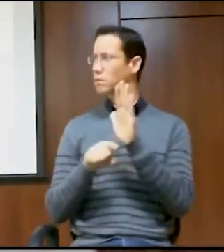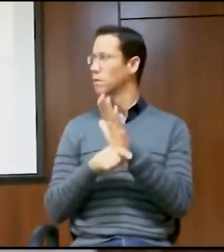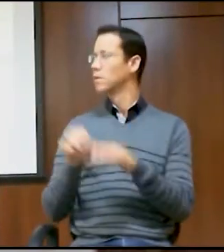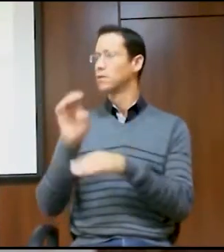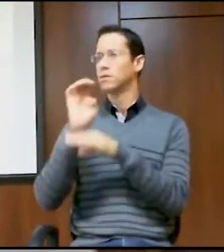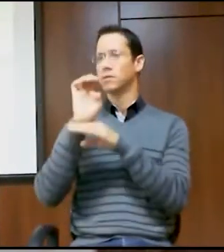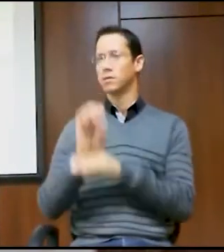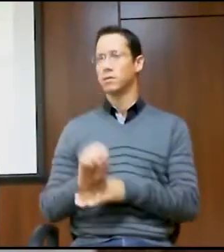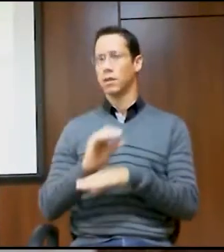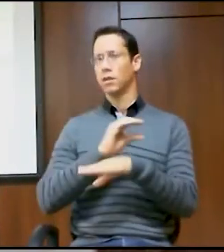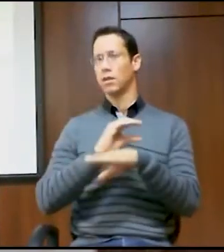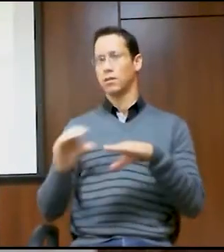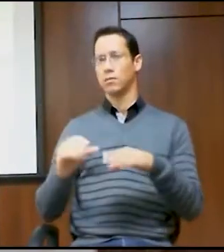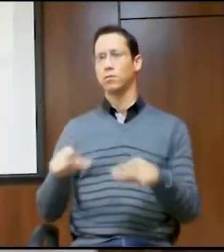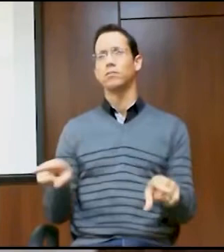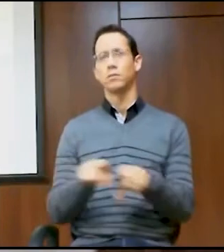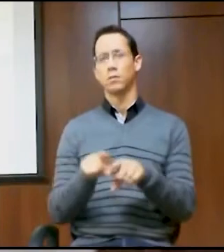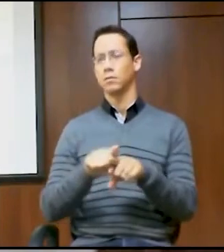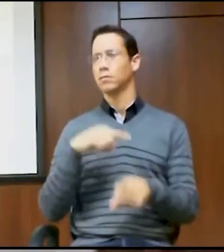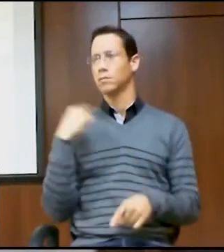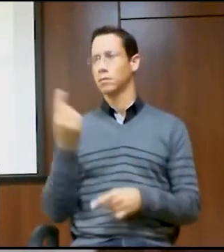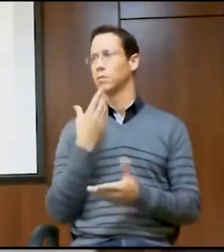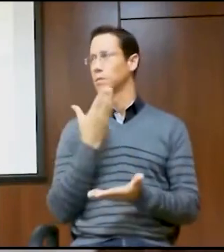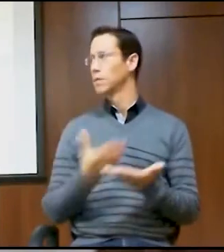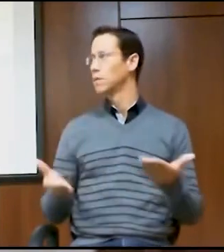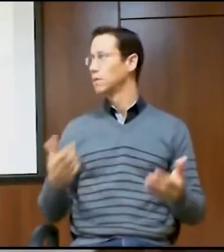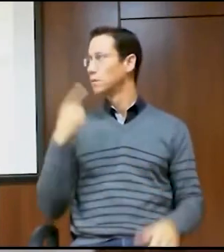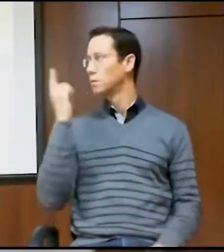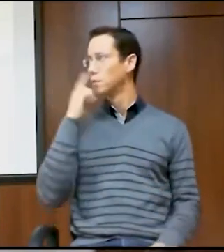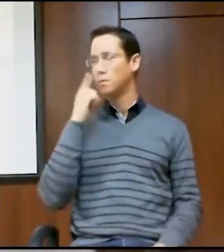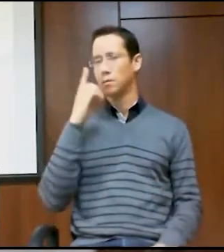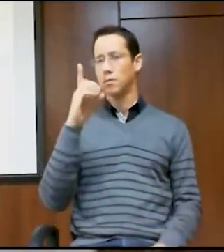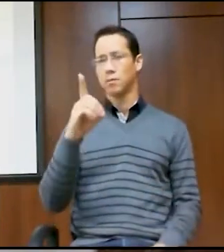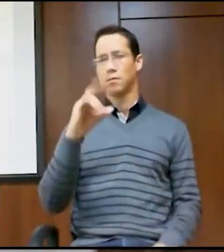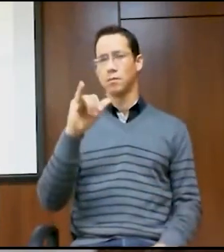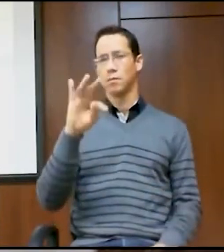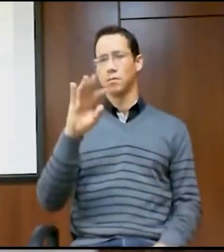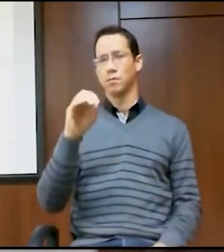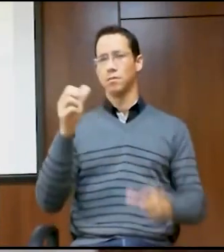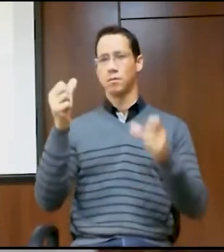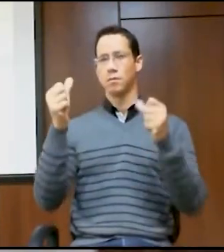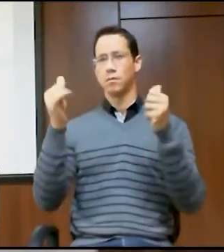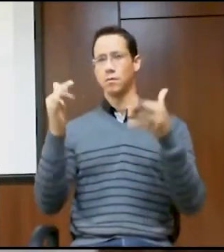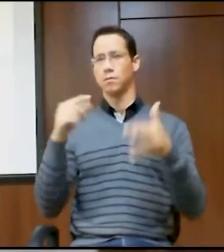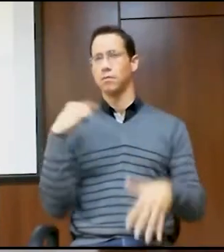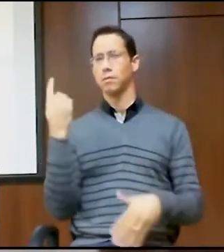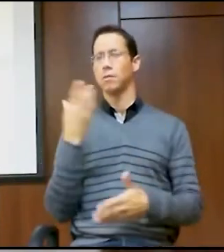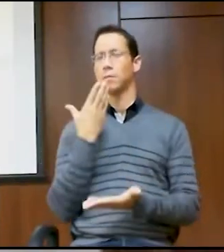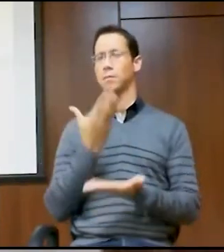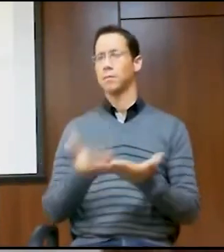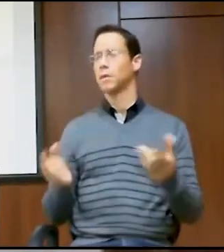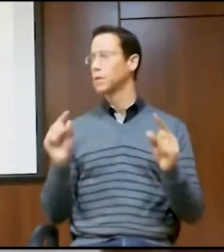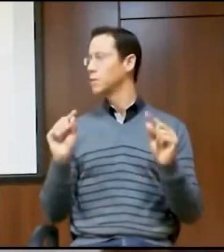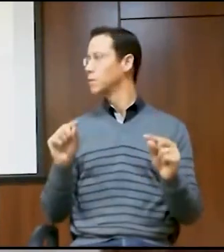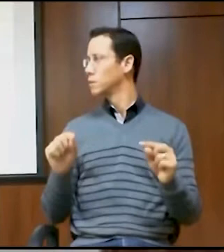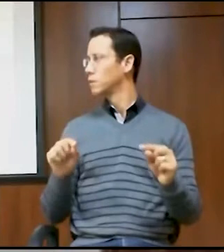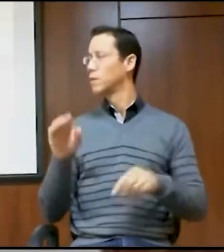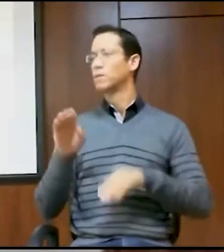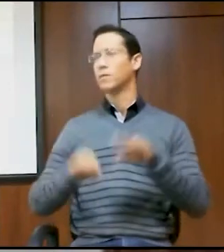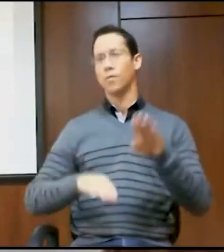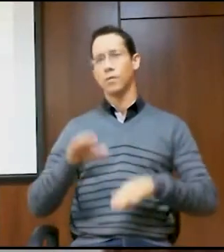E isso também nós estamos perdendo. Vou deixar para o Dito falar da questão um pouco dessa perda que nós estamos tendo, que foi